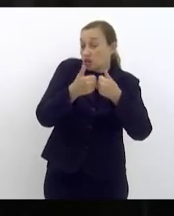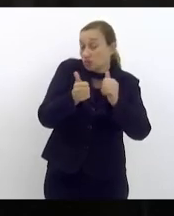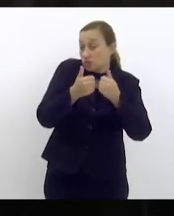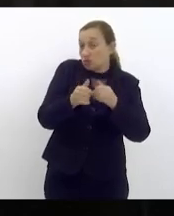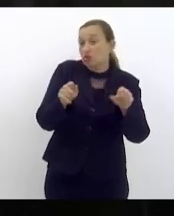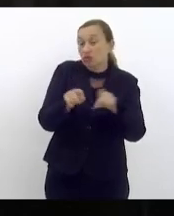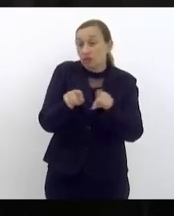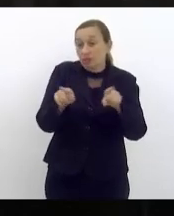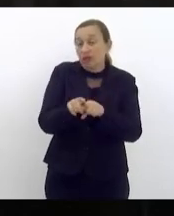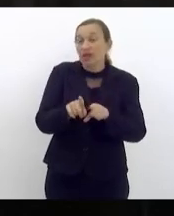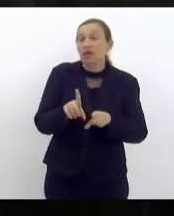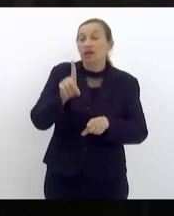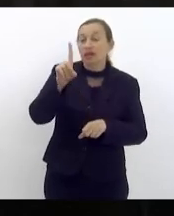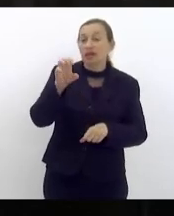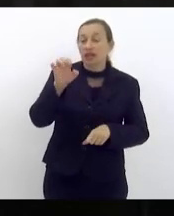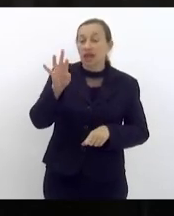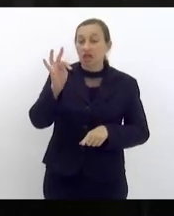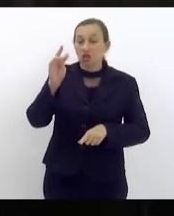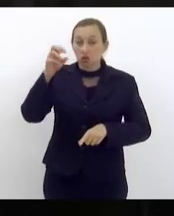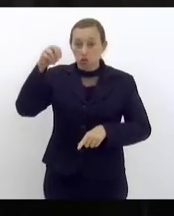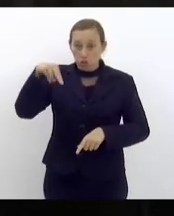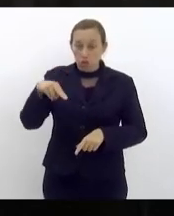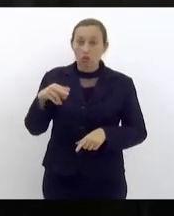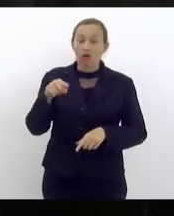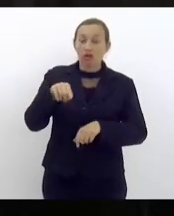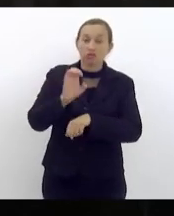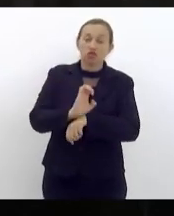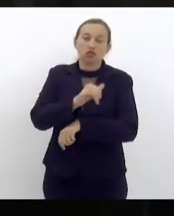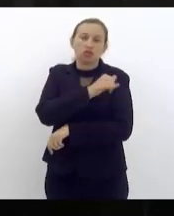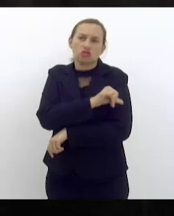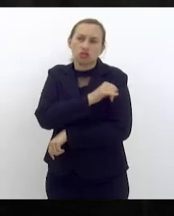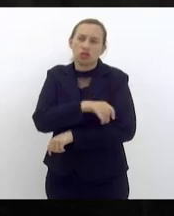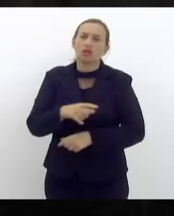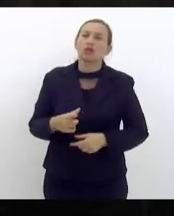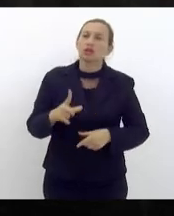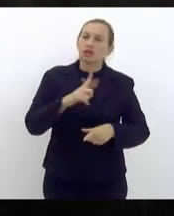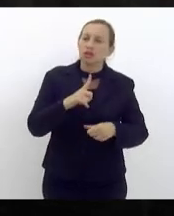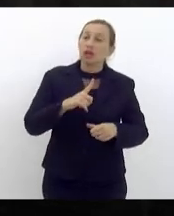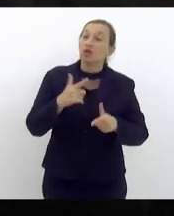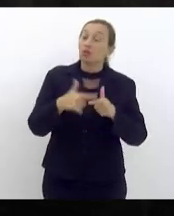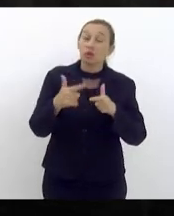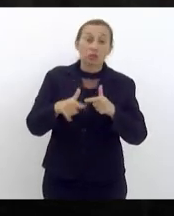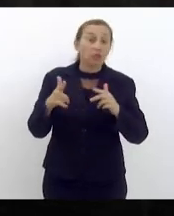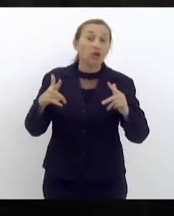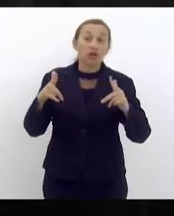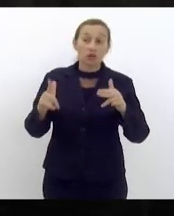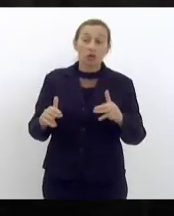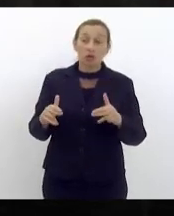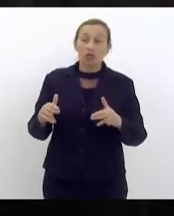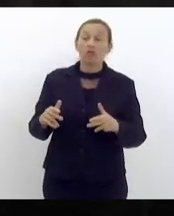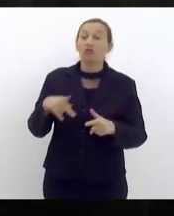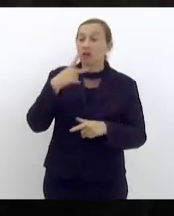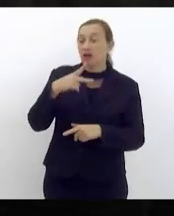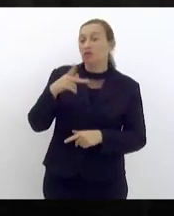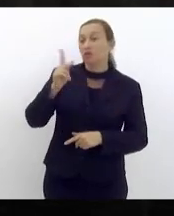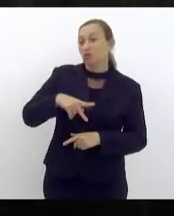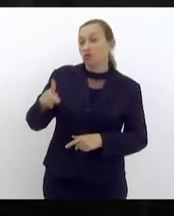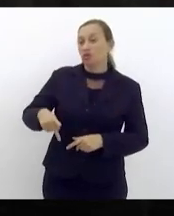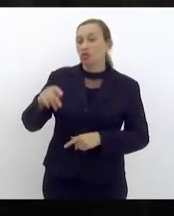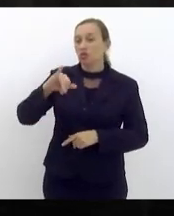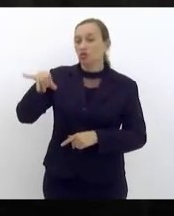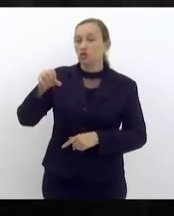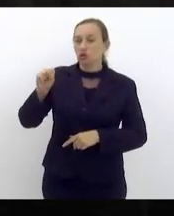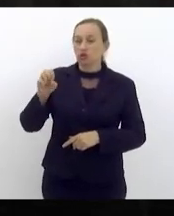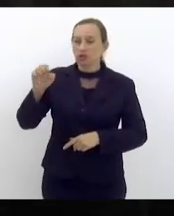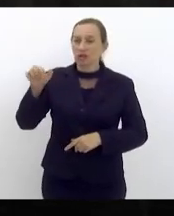o departamento de transporte rodoviários aqui do Estado do Rio de Janeiro que tem esse mesmo problema apontado pelo professor Josemar processos